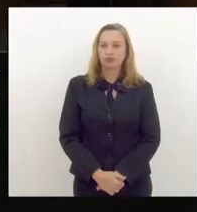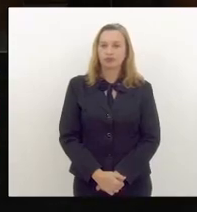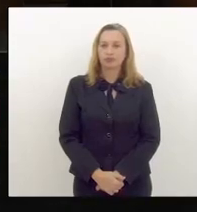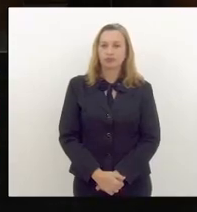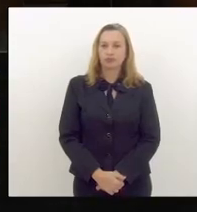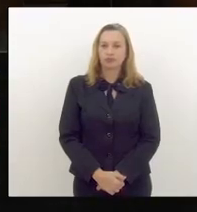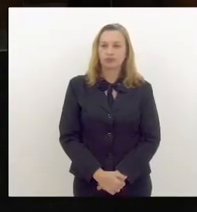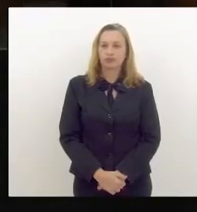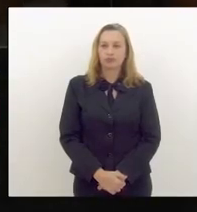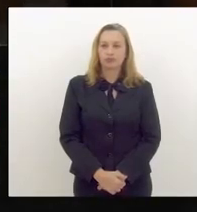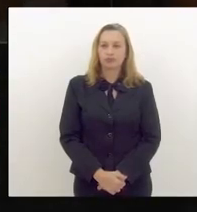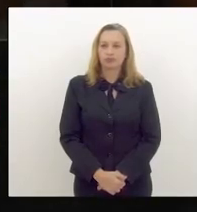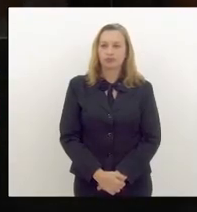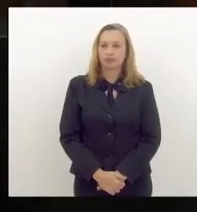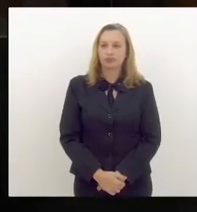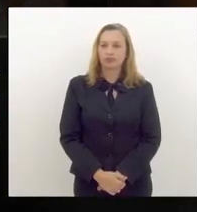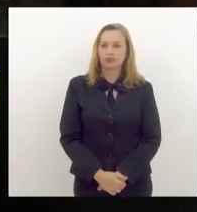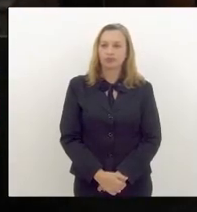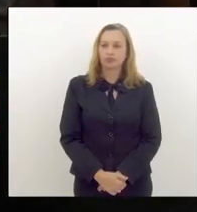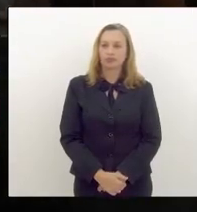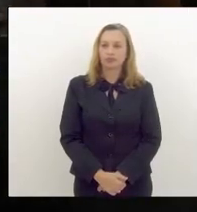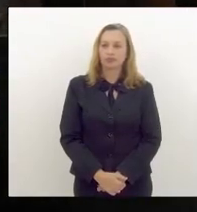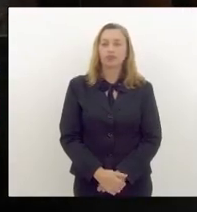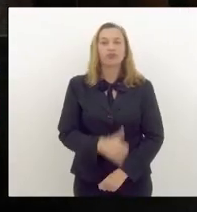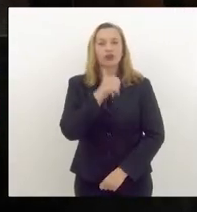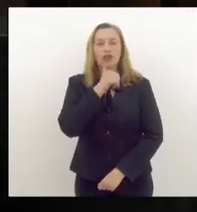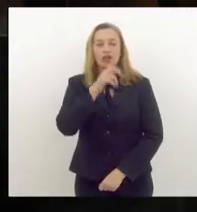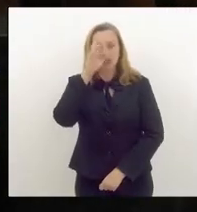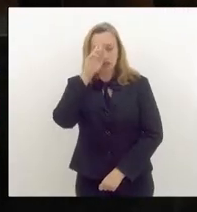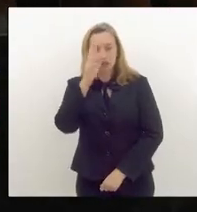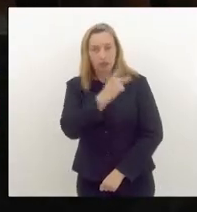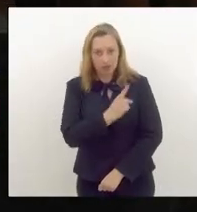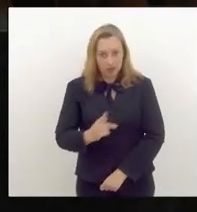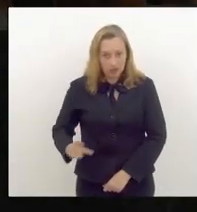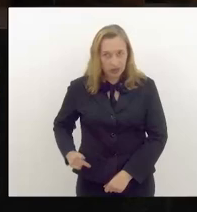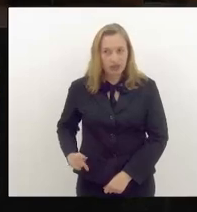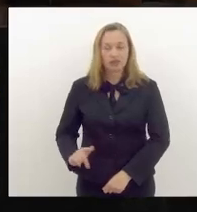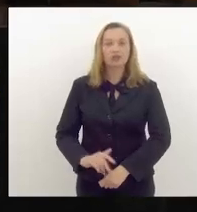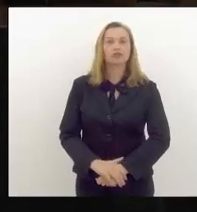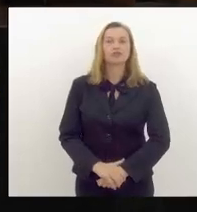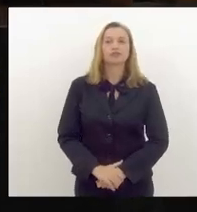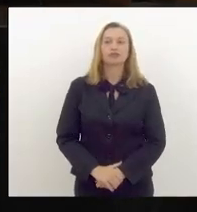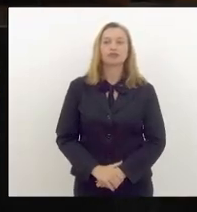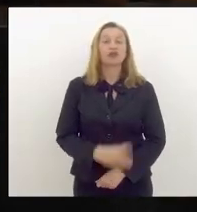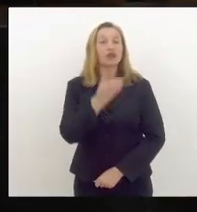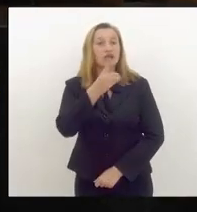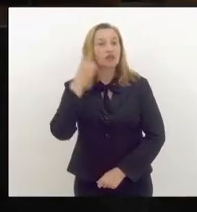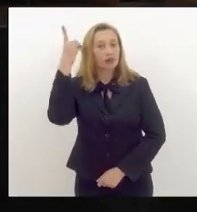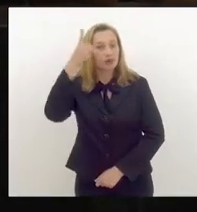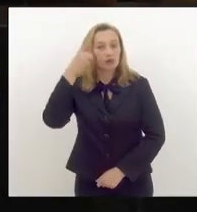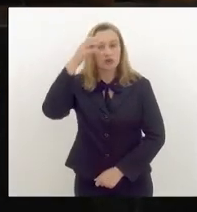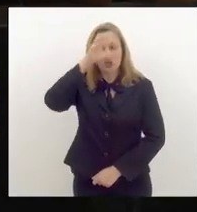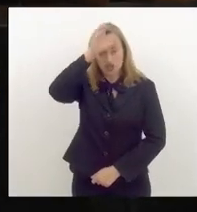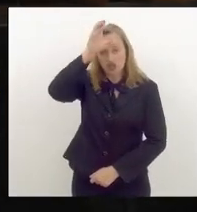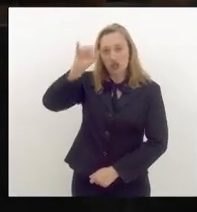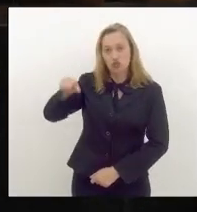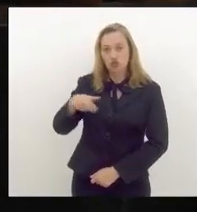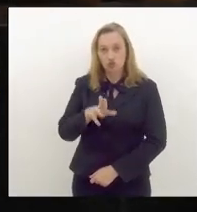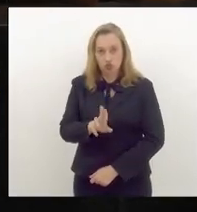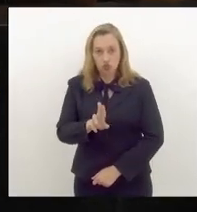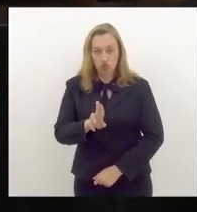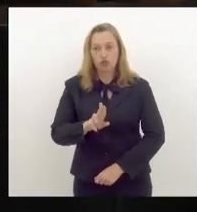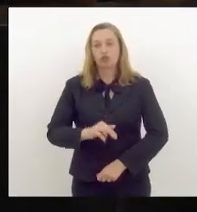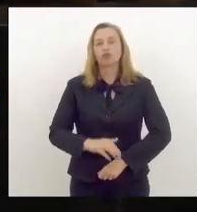a senhora Presidente deputada tia